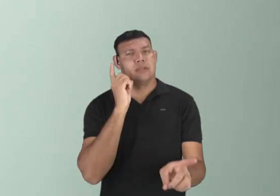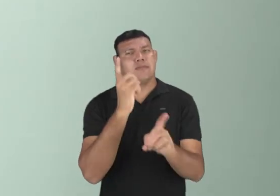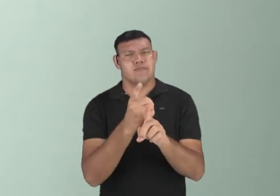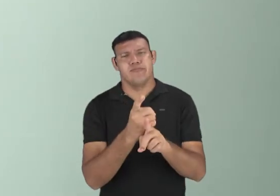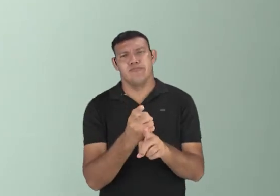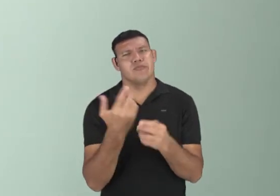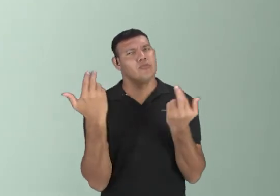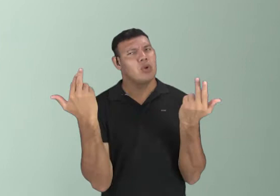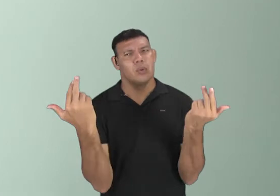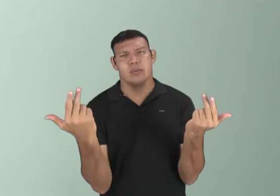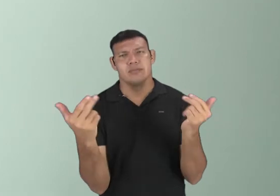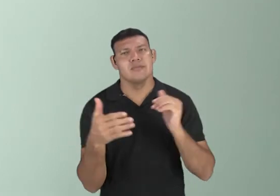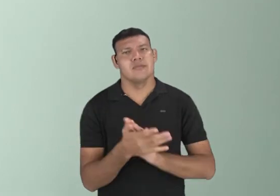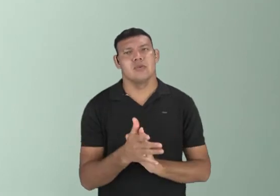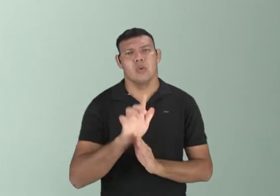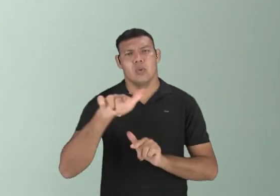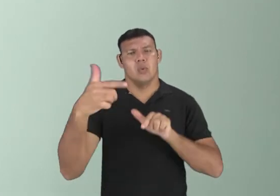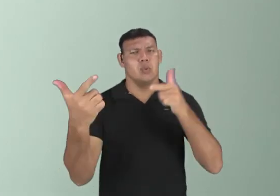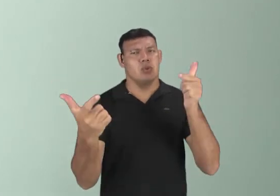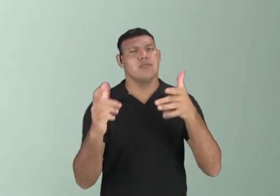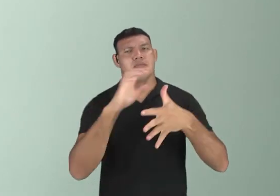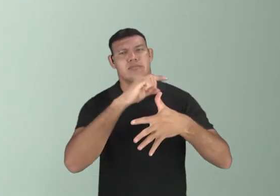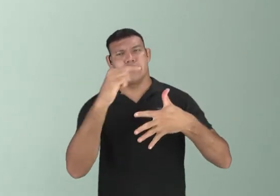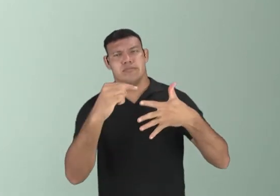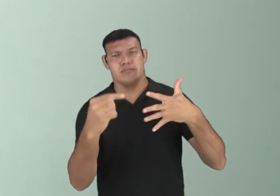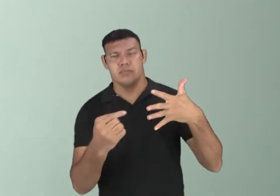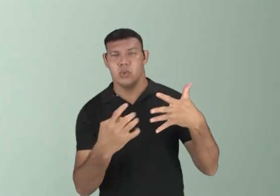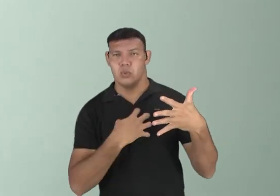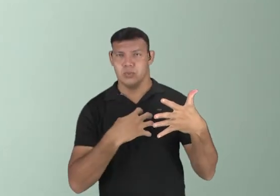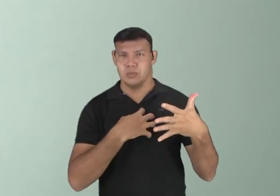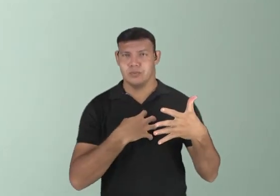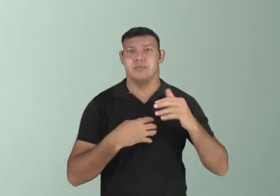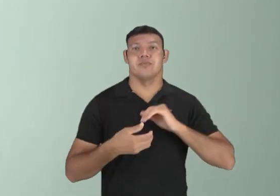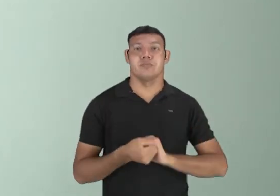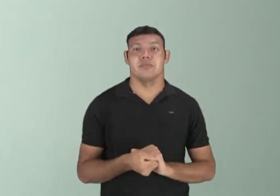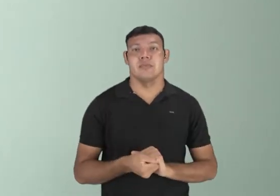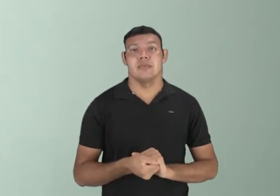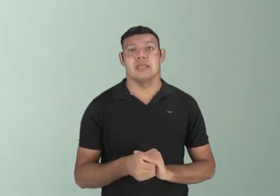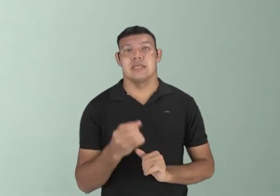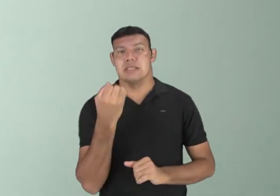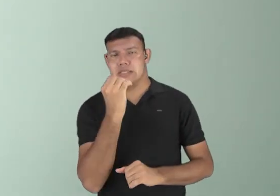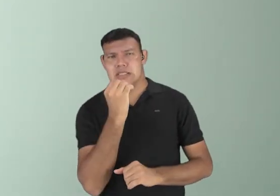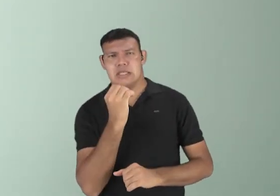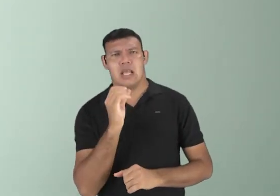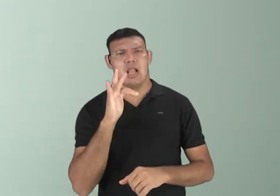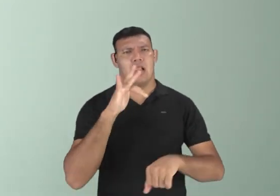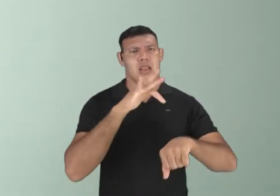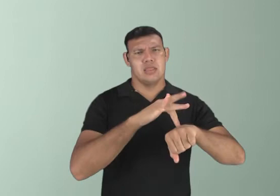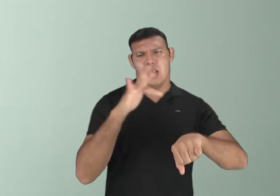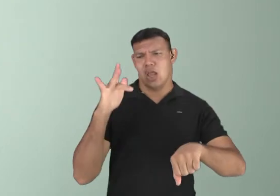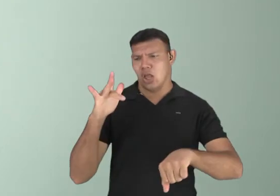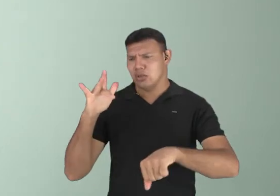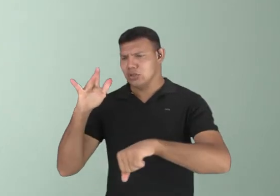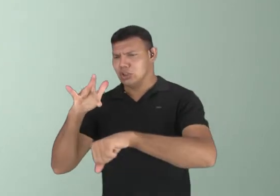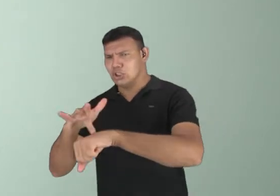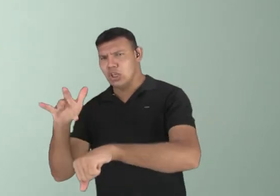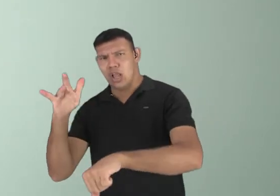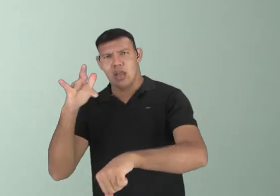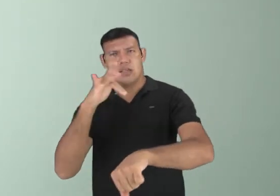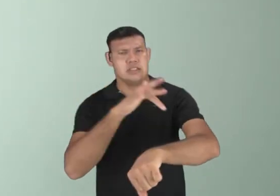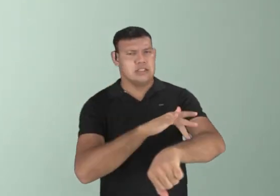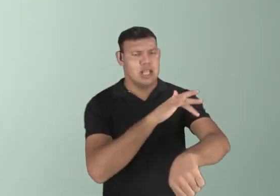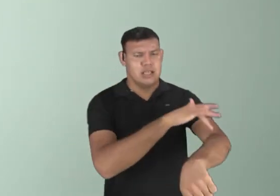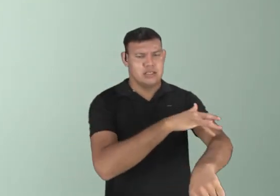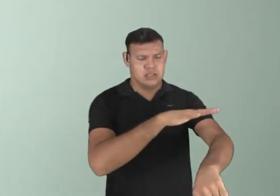que ocorre nos outros sentidos. A partir do momento que eu toco em algo, os receptores contidos